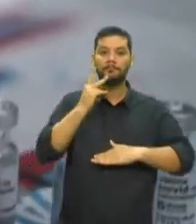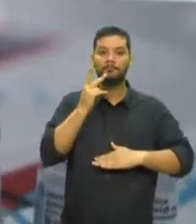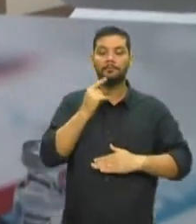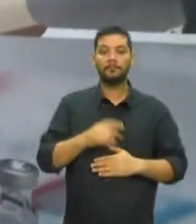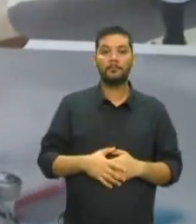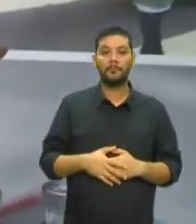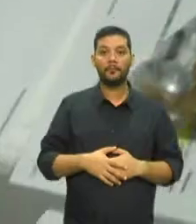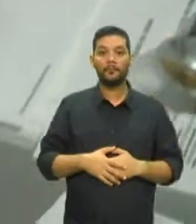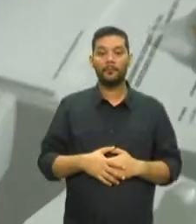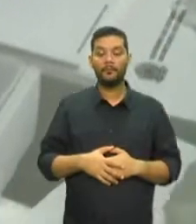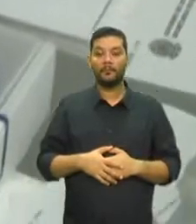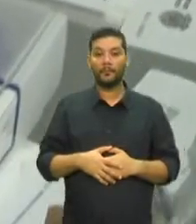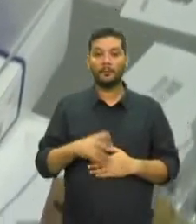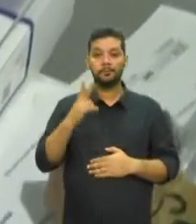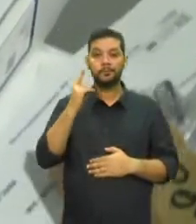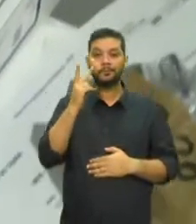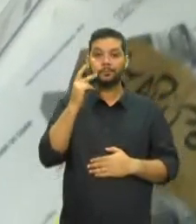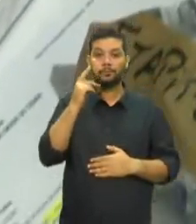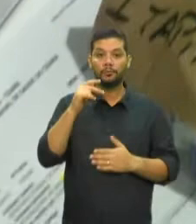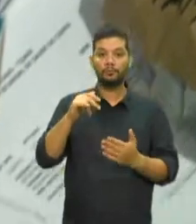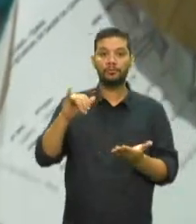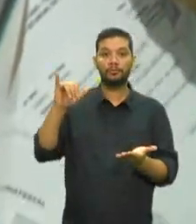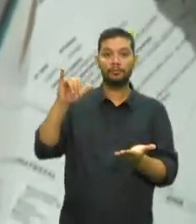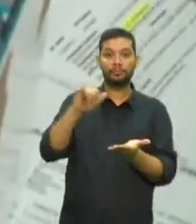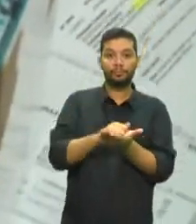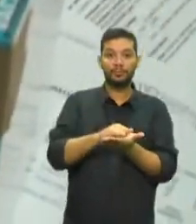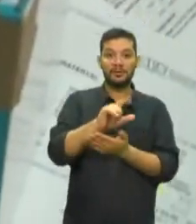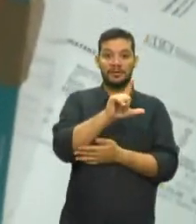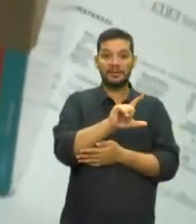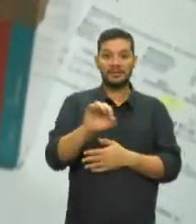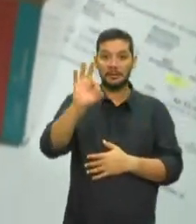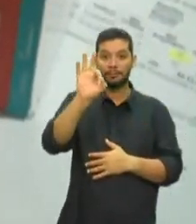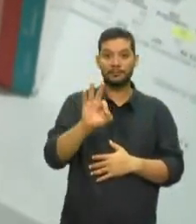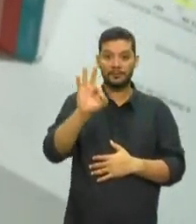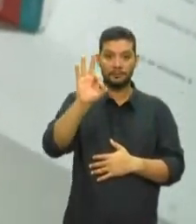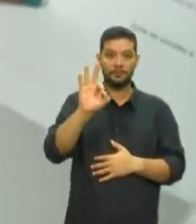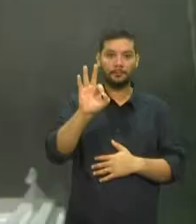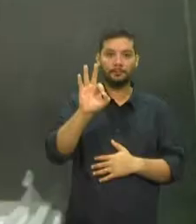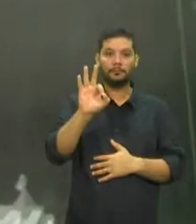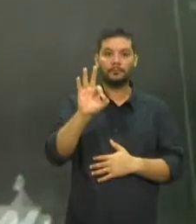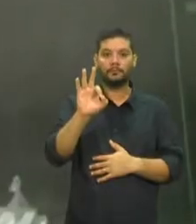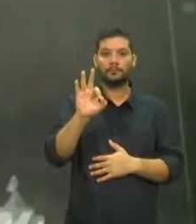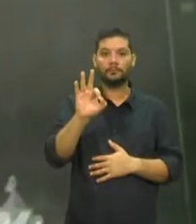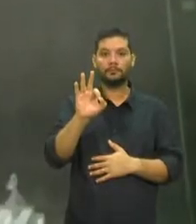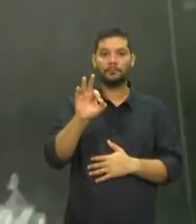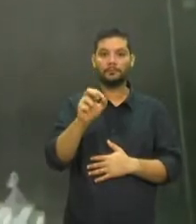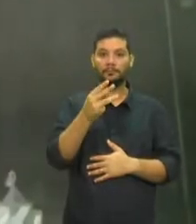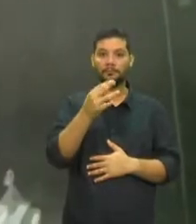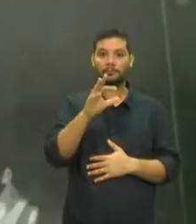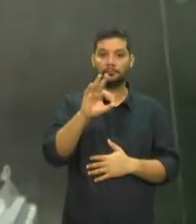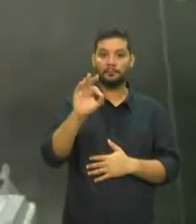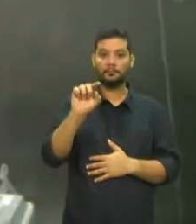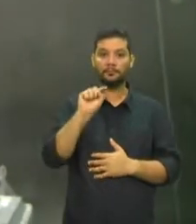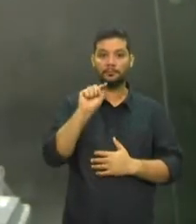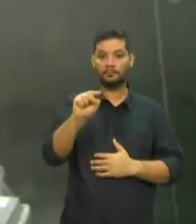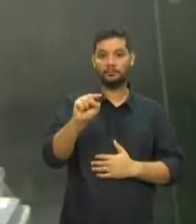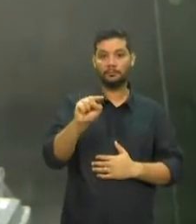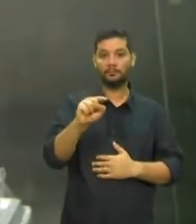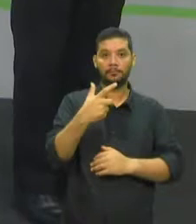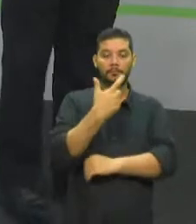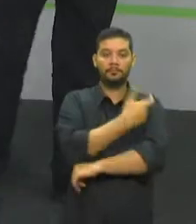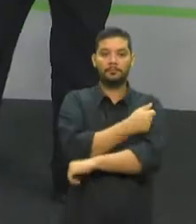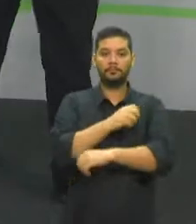a capacidade para vacinar 100% da população adulta com a chegada de 300 mil doses da